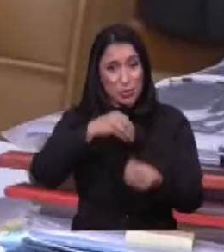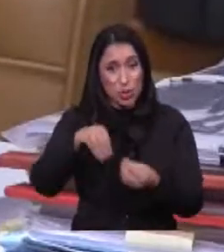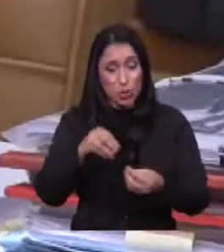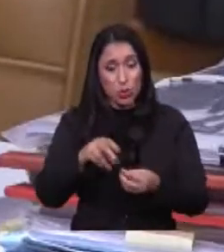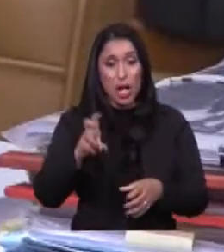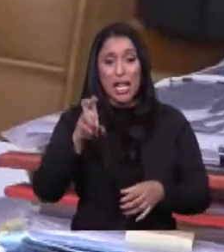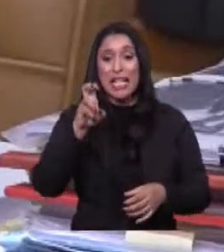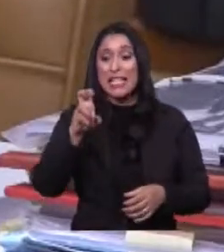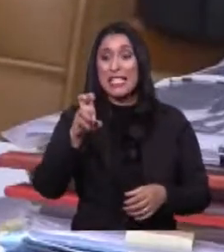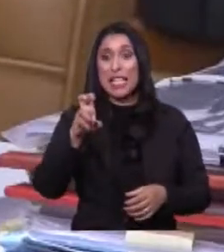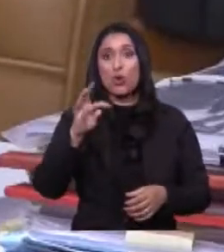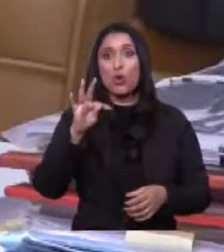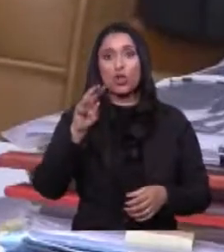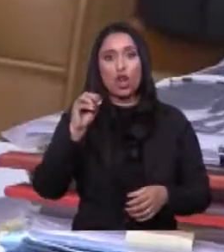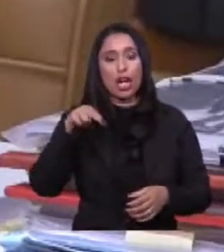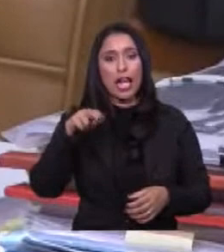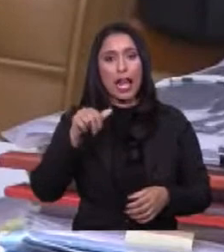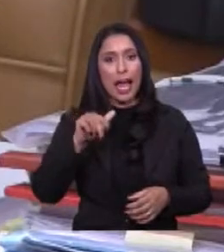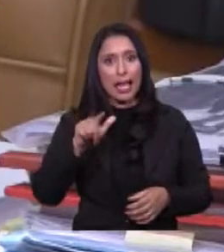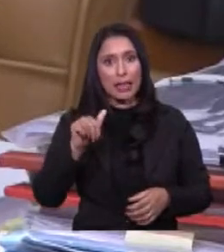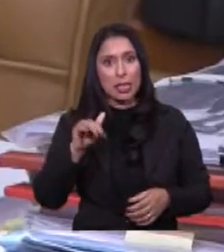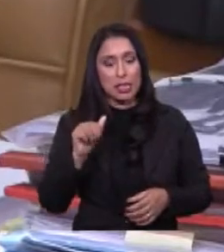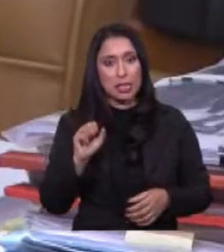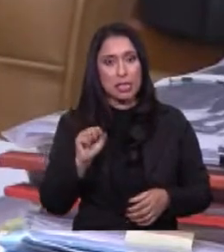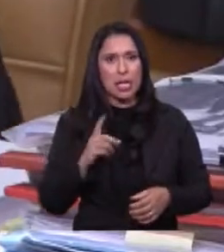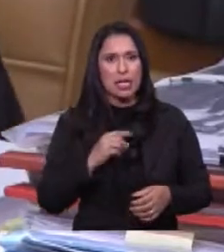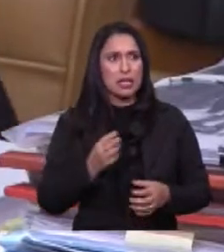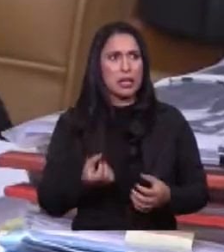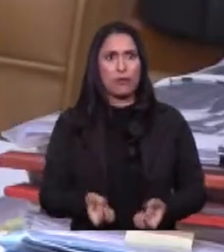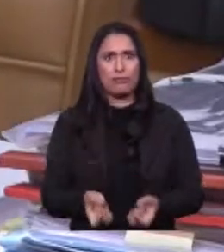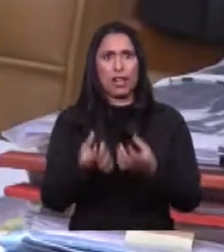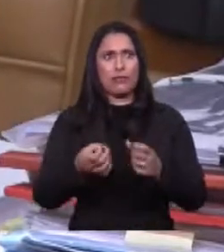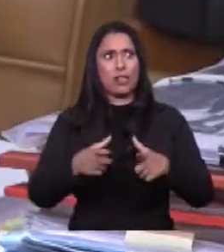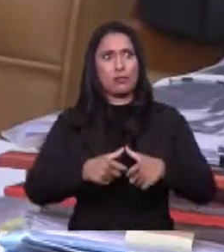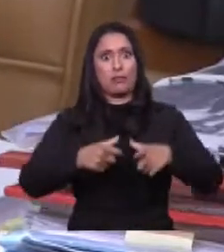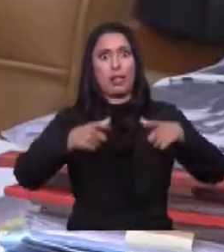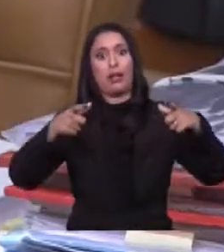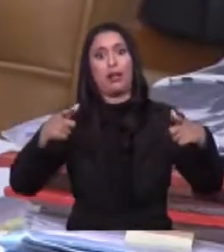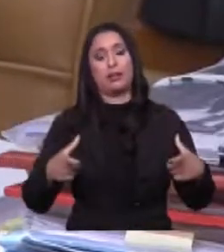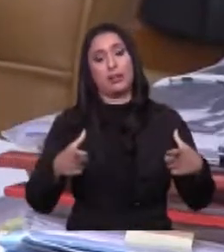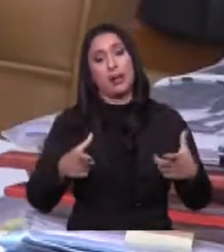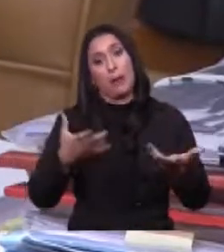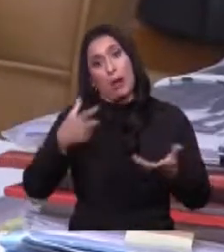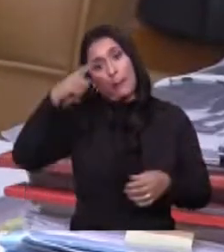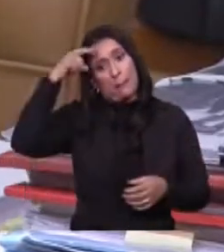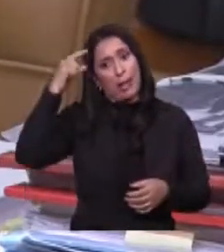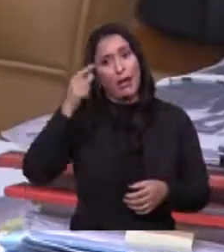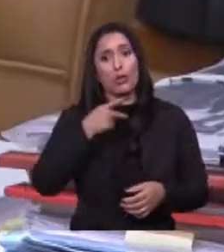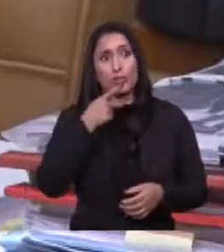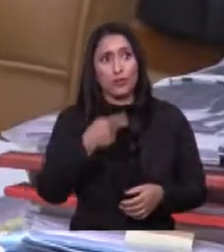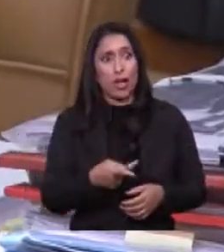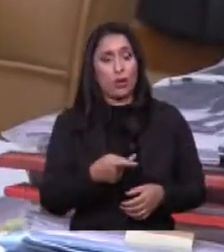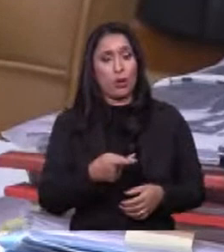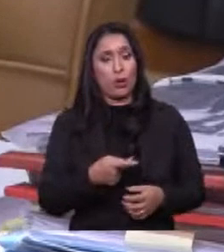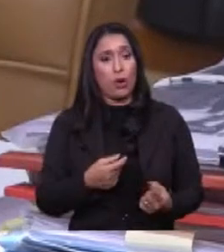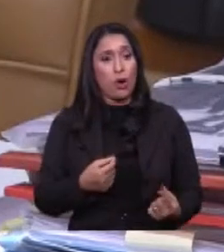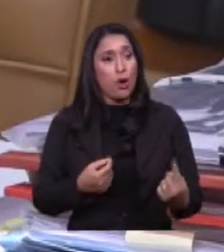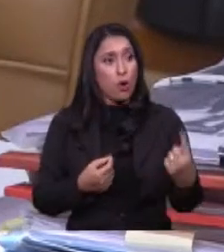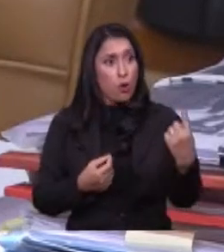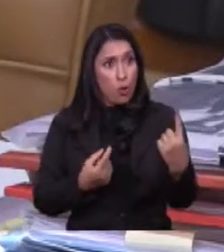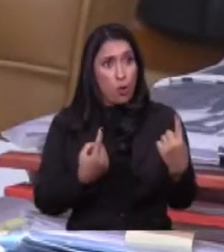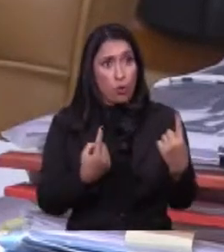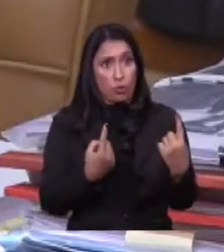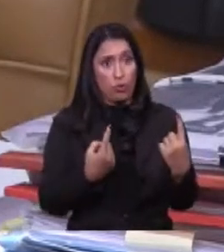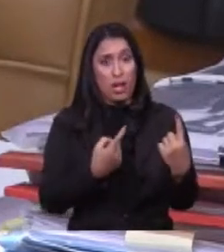Chega até 5 toneladas. Então, aí são grandes traficantes. Mas o ministro Roberto, o Luiz Roberto Barroso tem razão. Para cada um